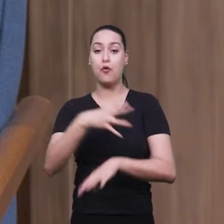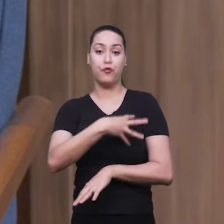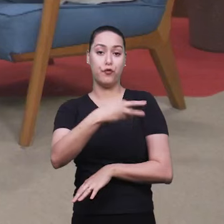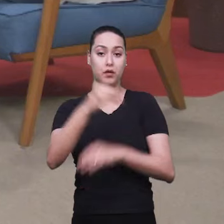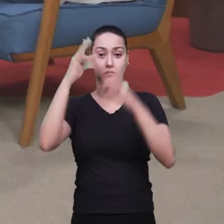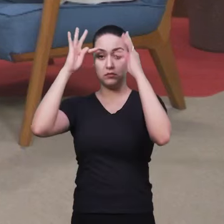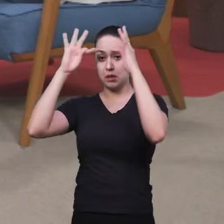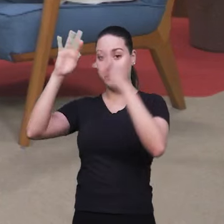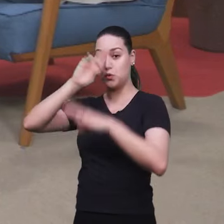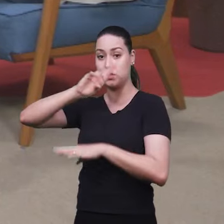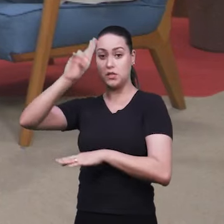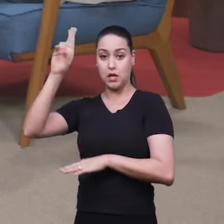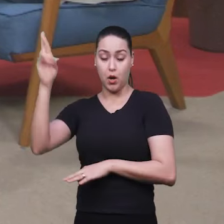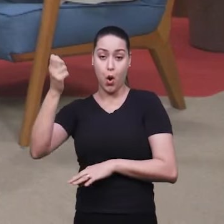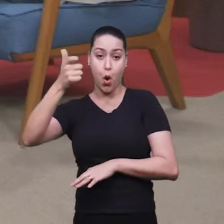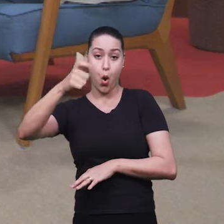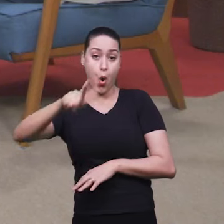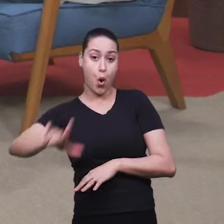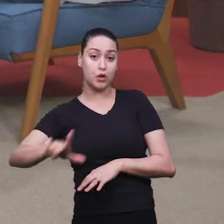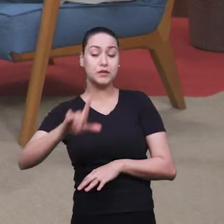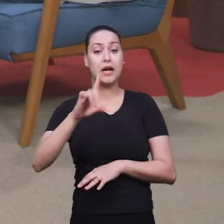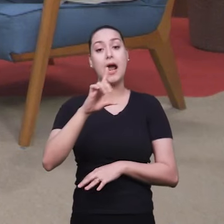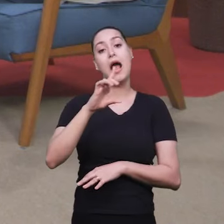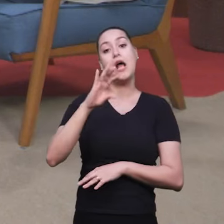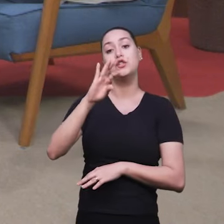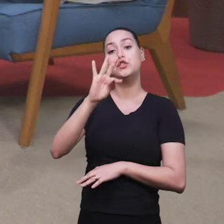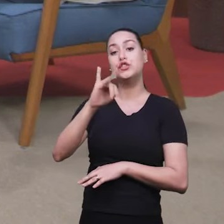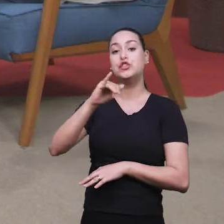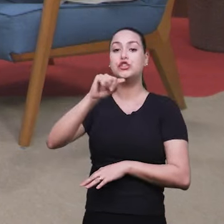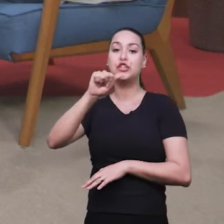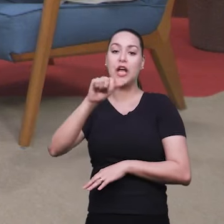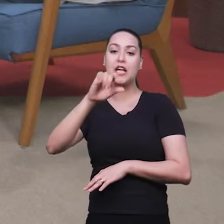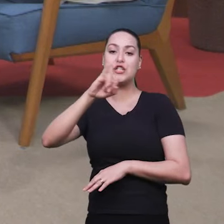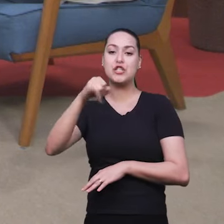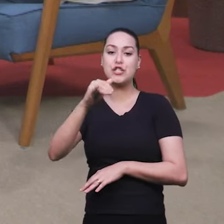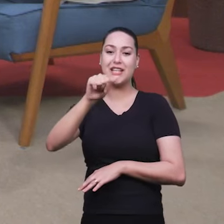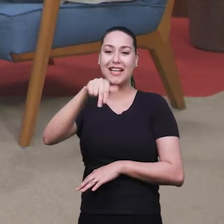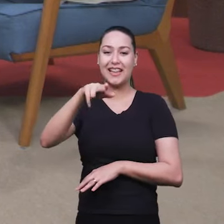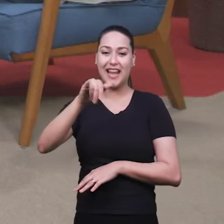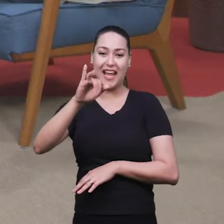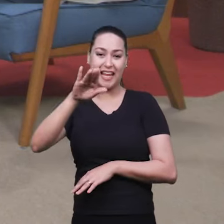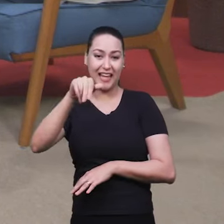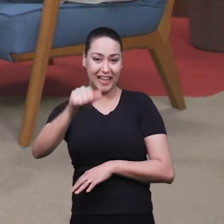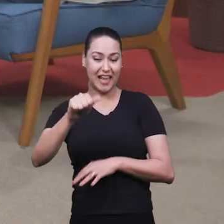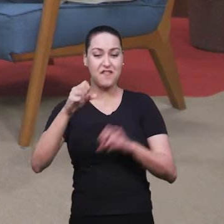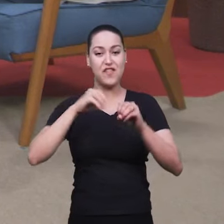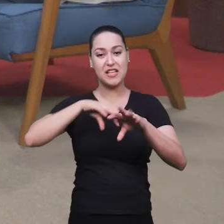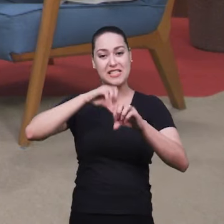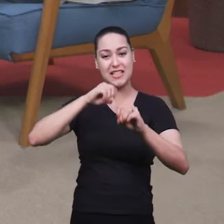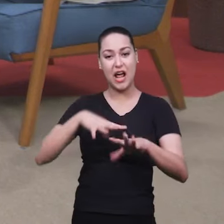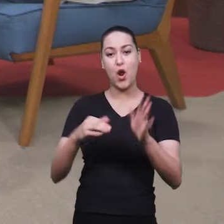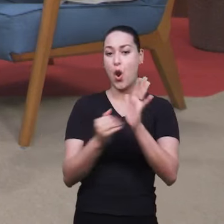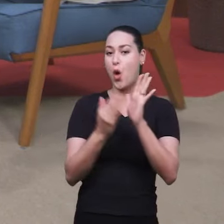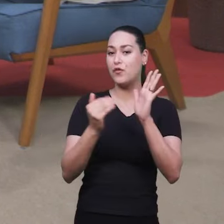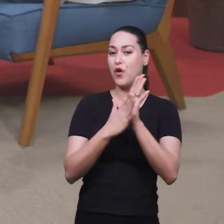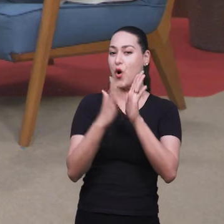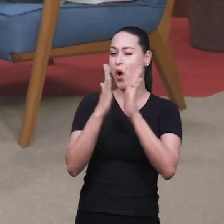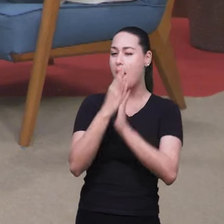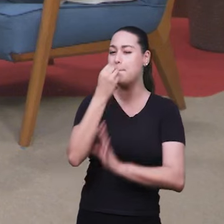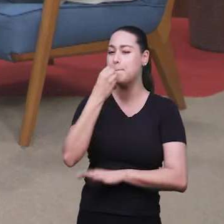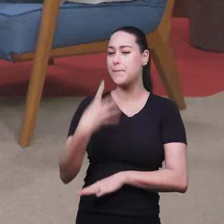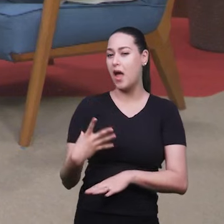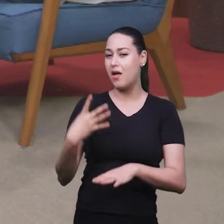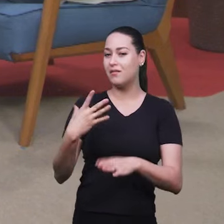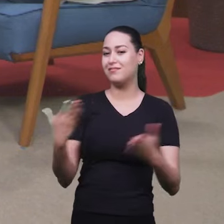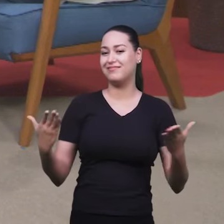servo. No quadro Perfeito Louvor, a tia Janaína Zumac vai ensinar a introdução facilitada do louvor Orar Faz Bem,